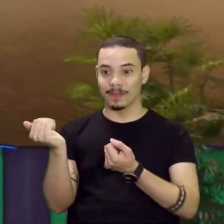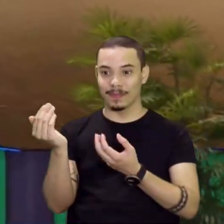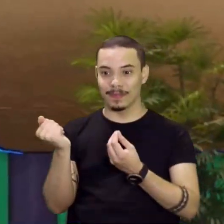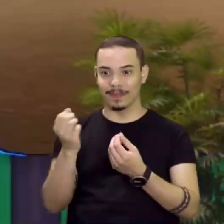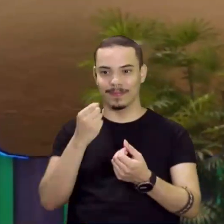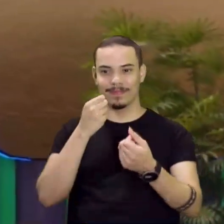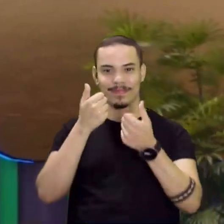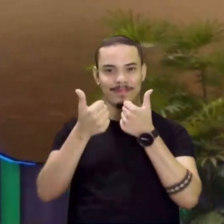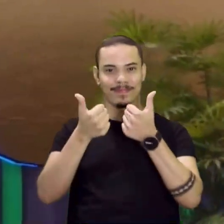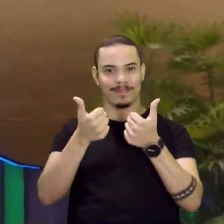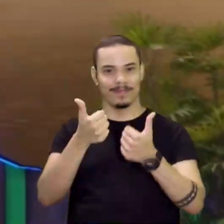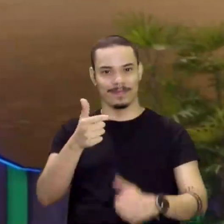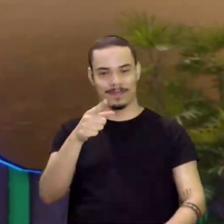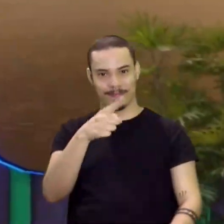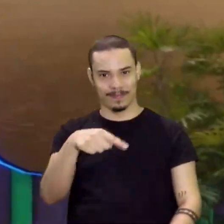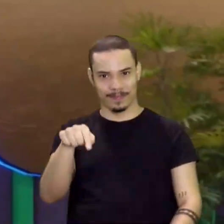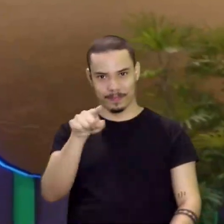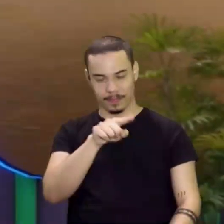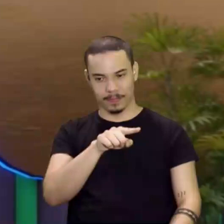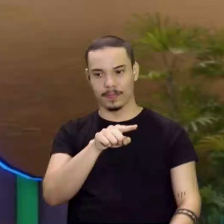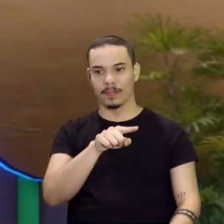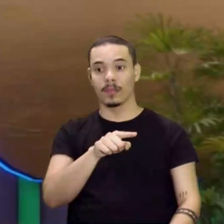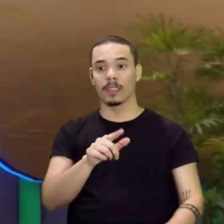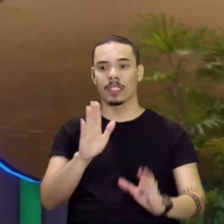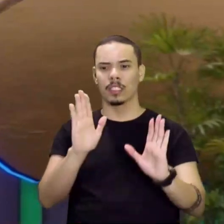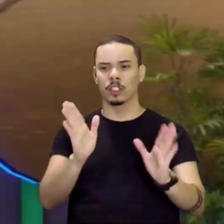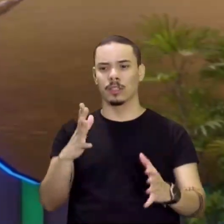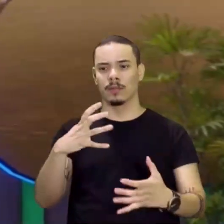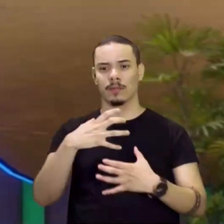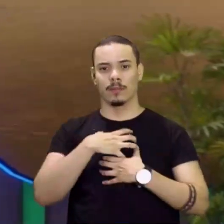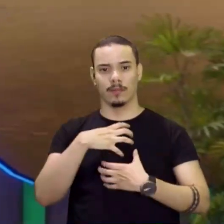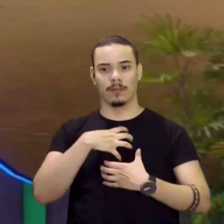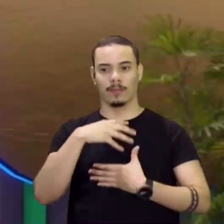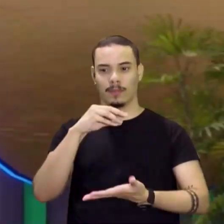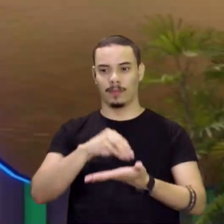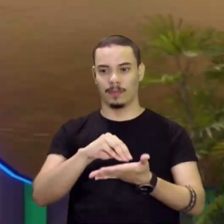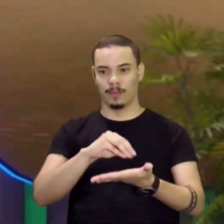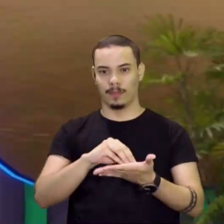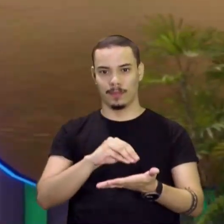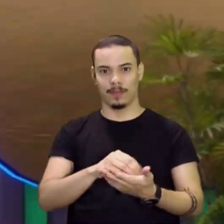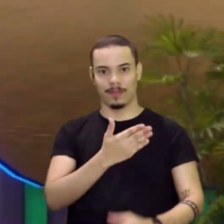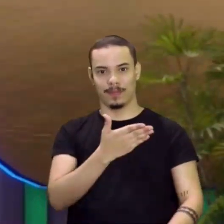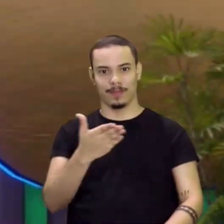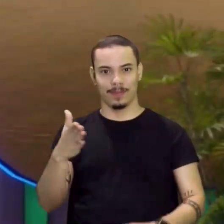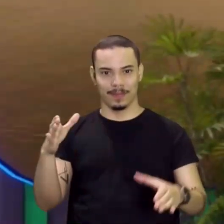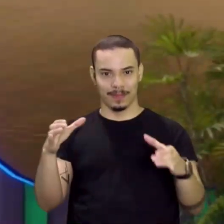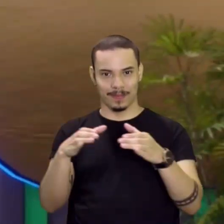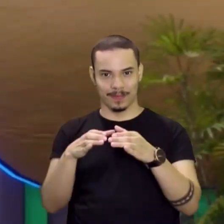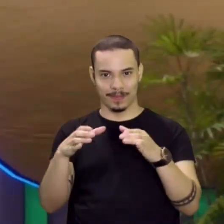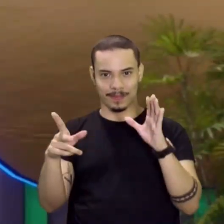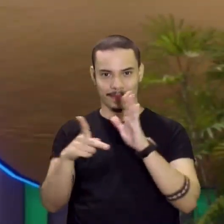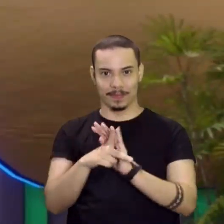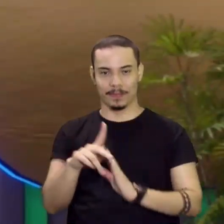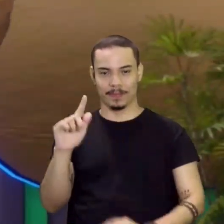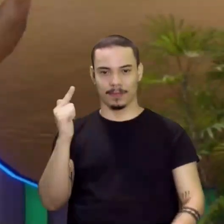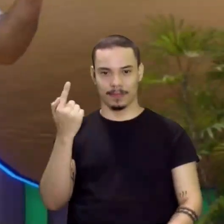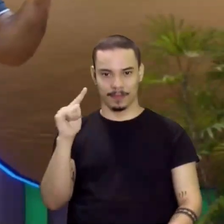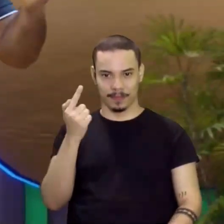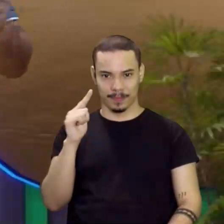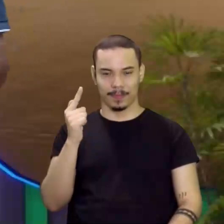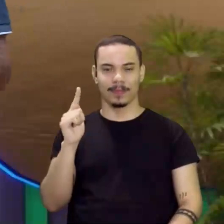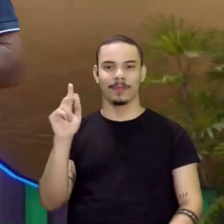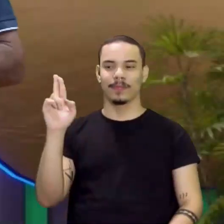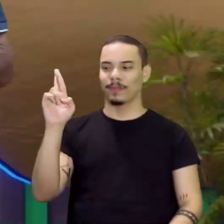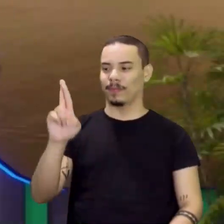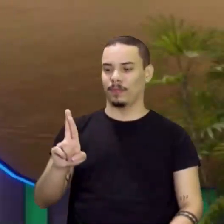estão vocês? Tudo bem? Já estavam sentindo falta, dessa equipe maravilhosa de geografia, em